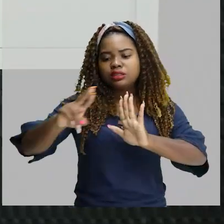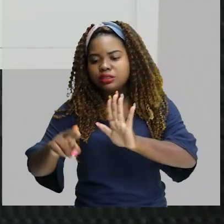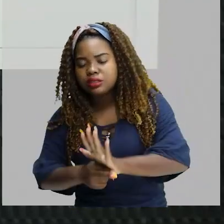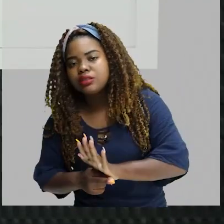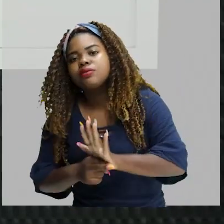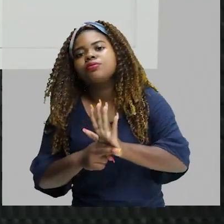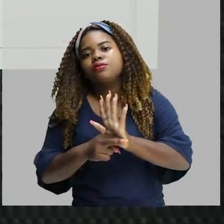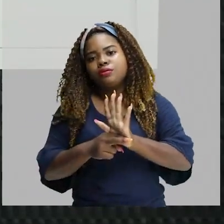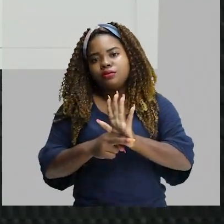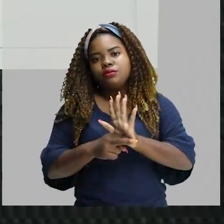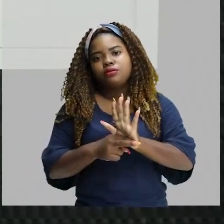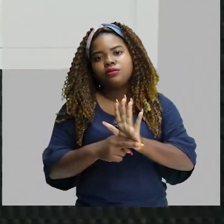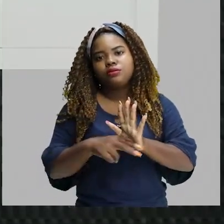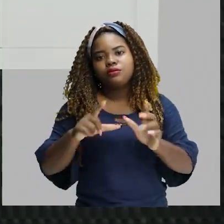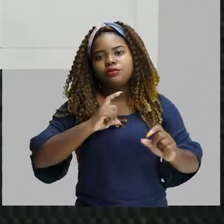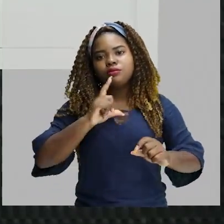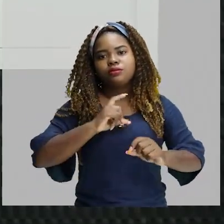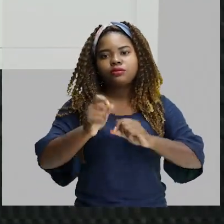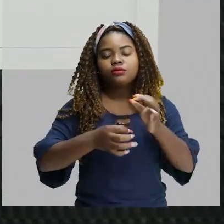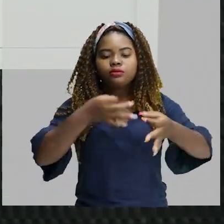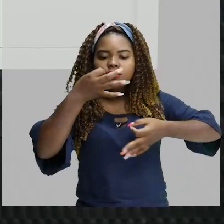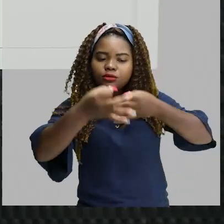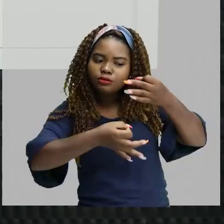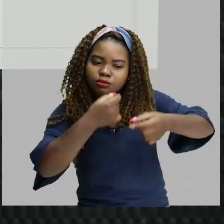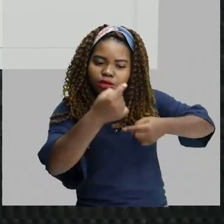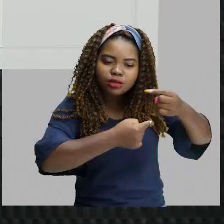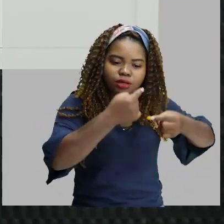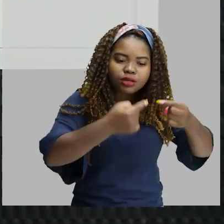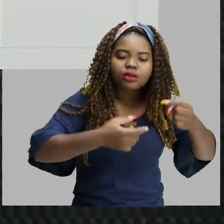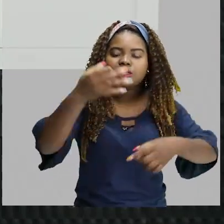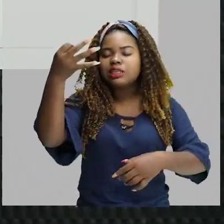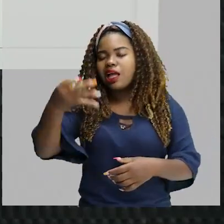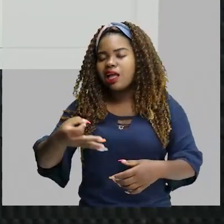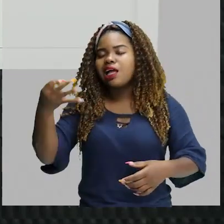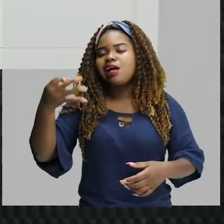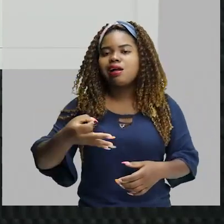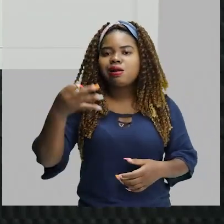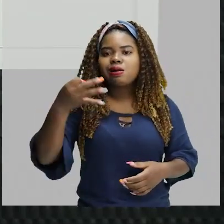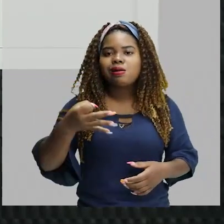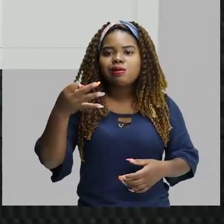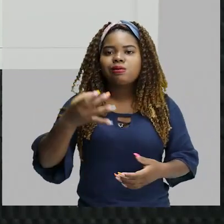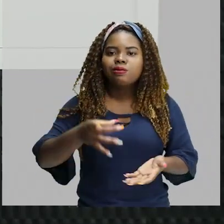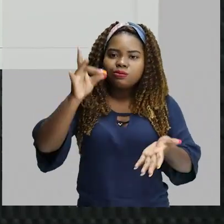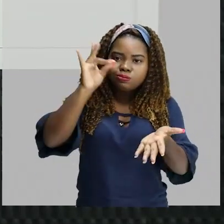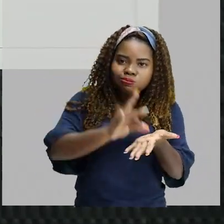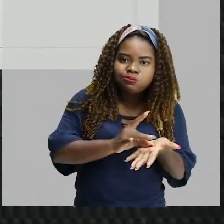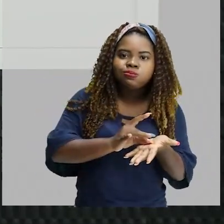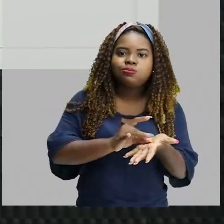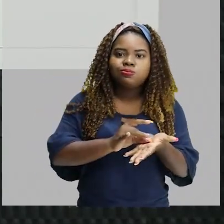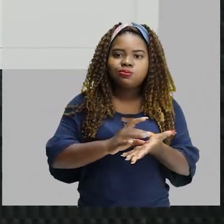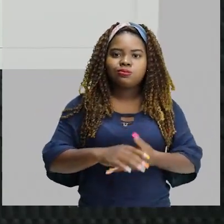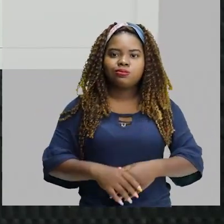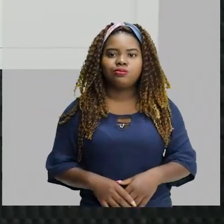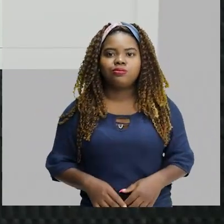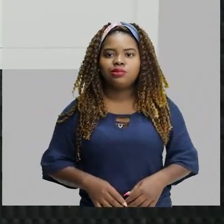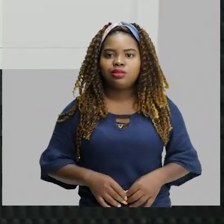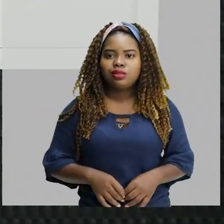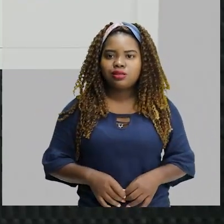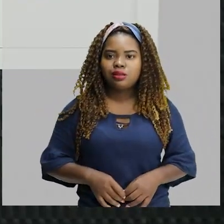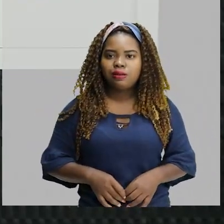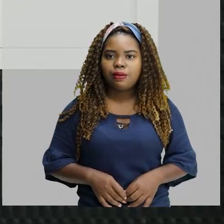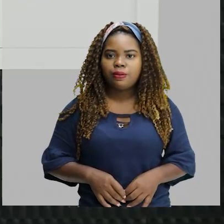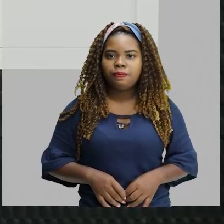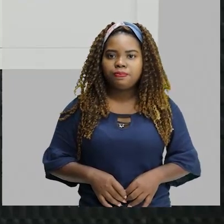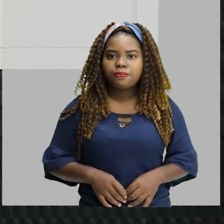que assim levem a uma argumentação coerente. Leis recomendações ou regras para uma